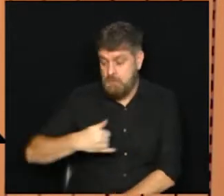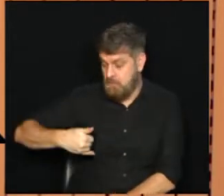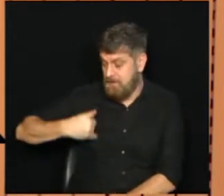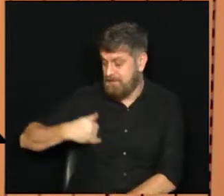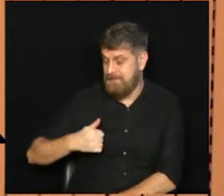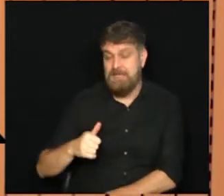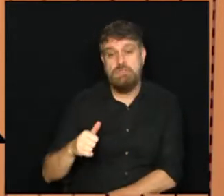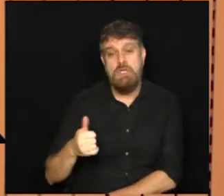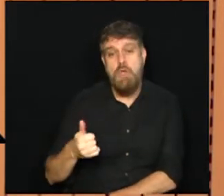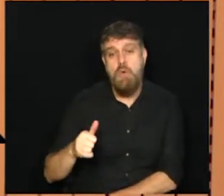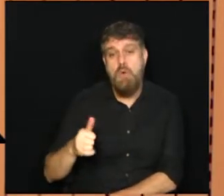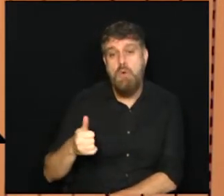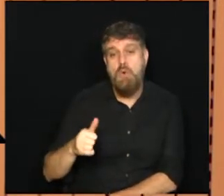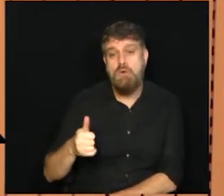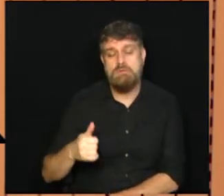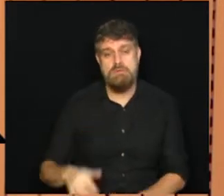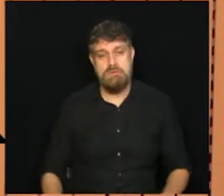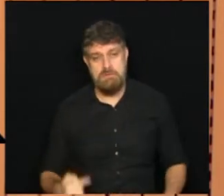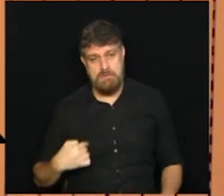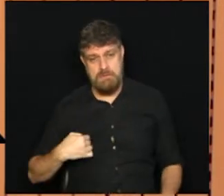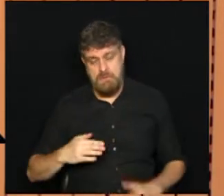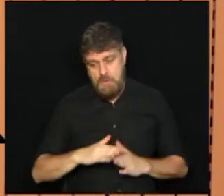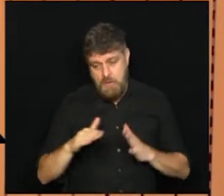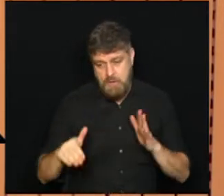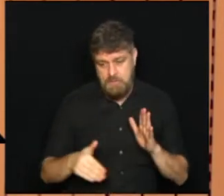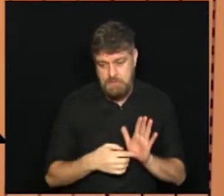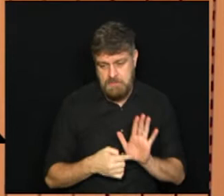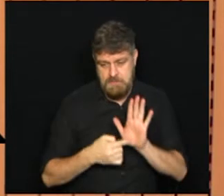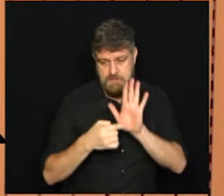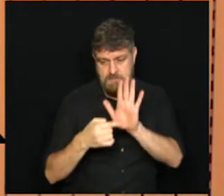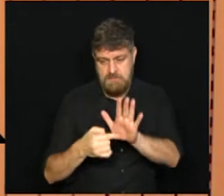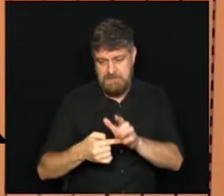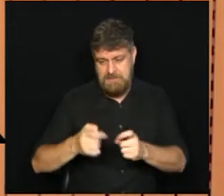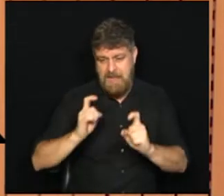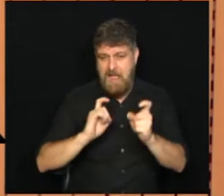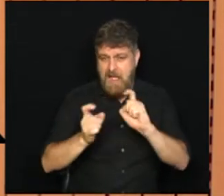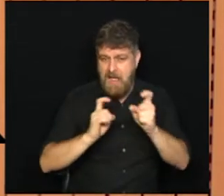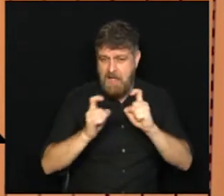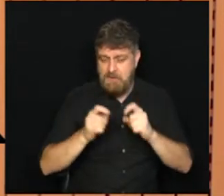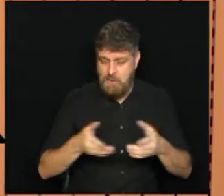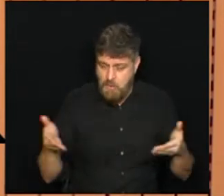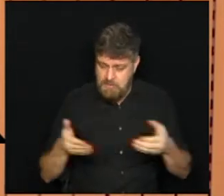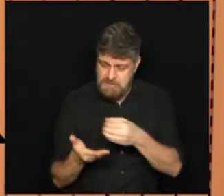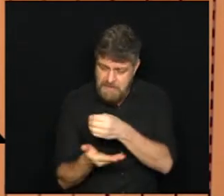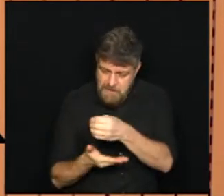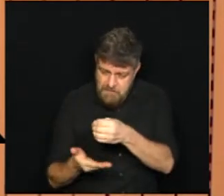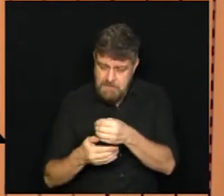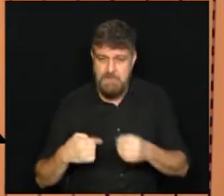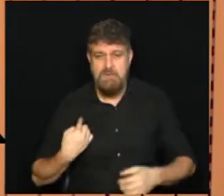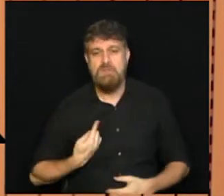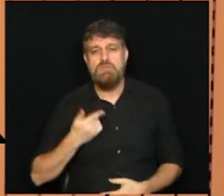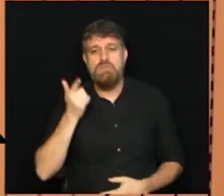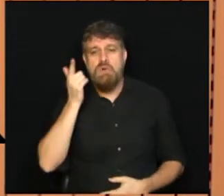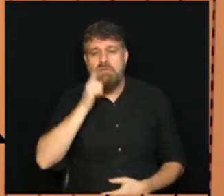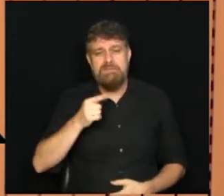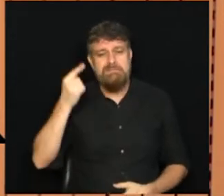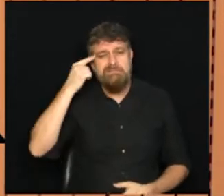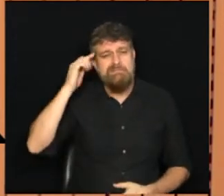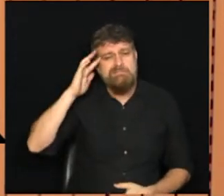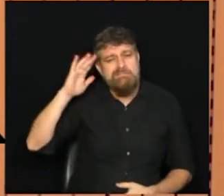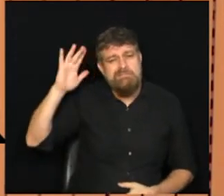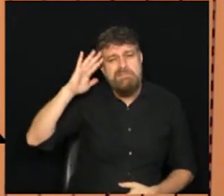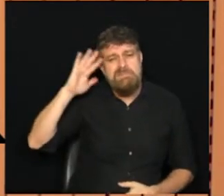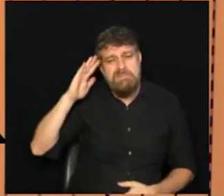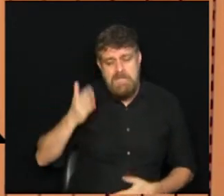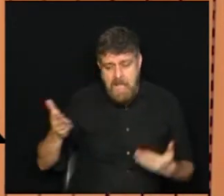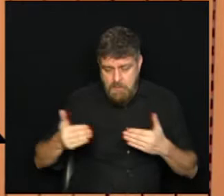Então, eu acho que tudo que a gente trouxe aqui para essa reunião é fundamental para que a gente consiga pensar daqui para frente, como